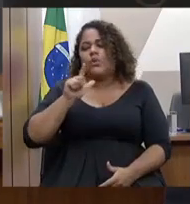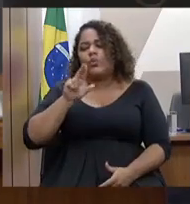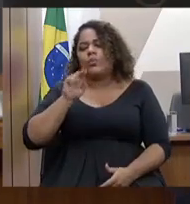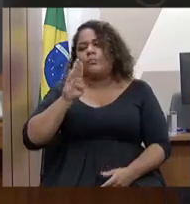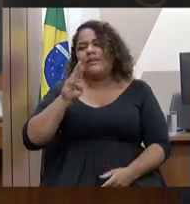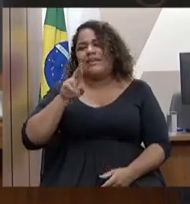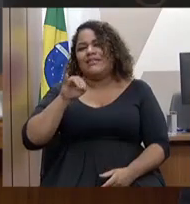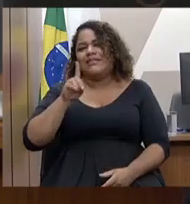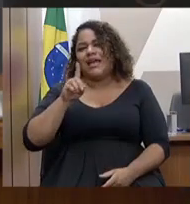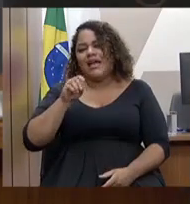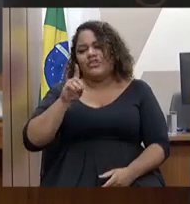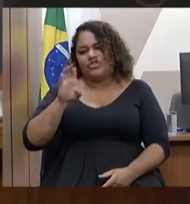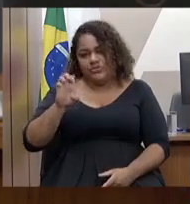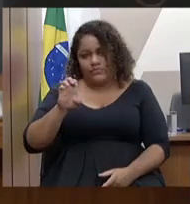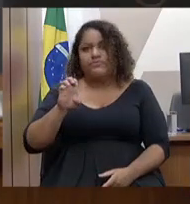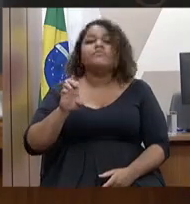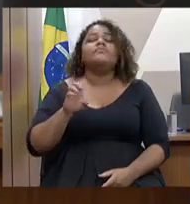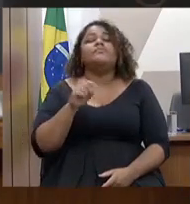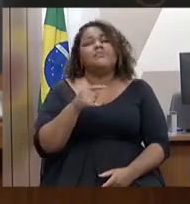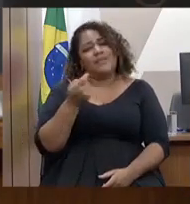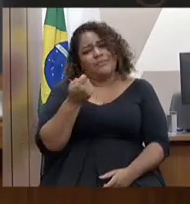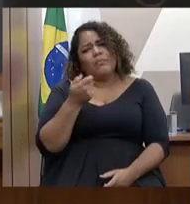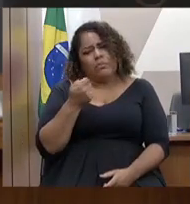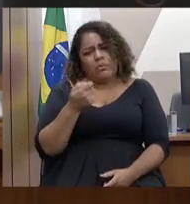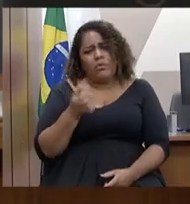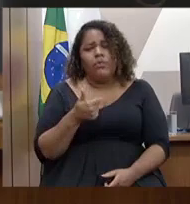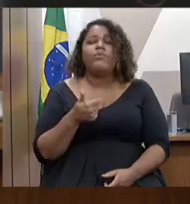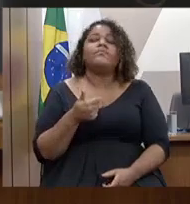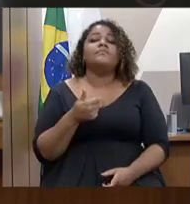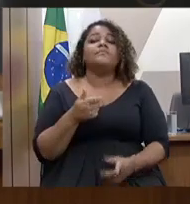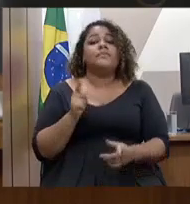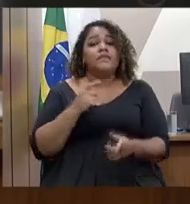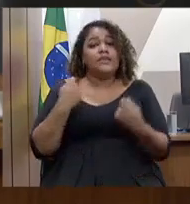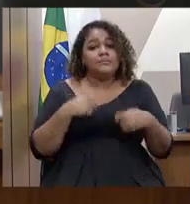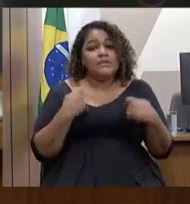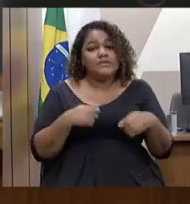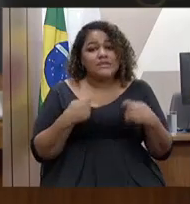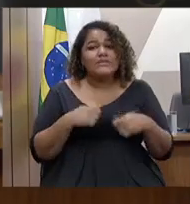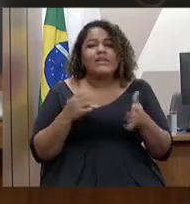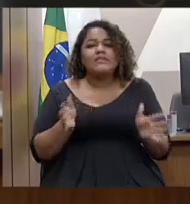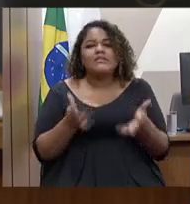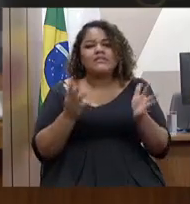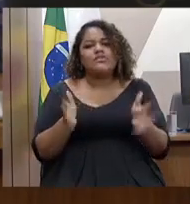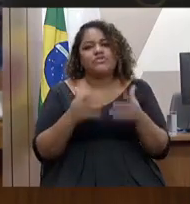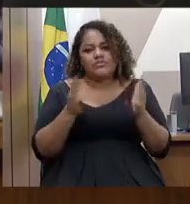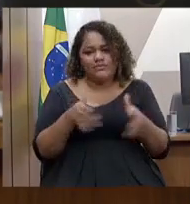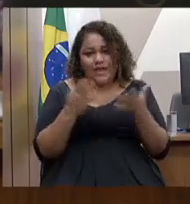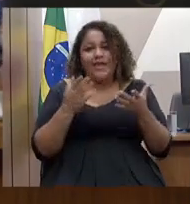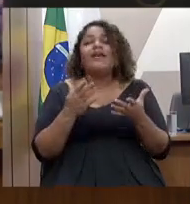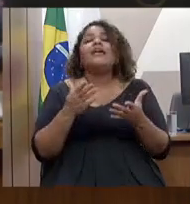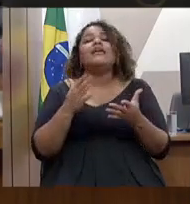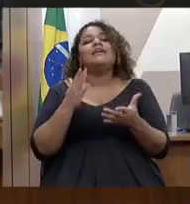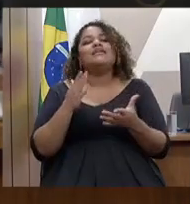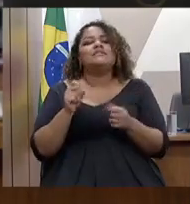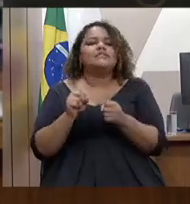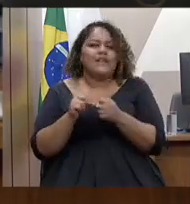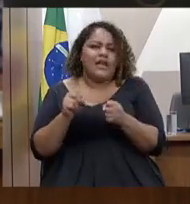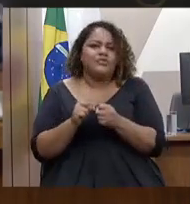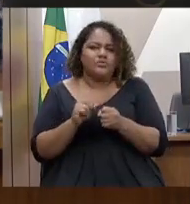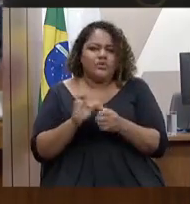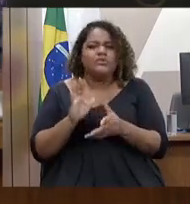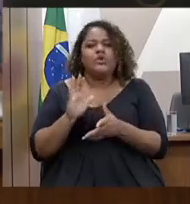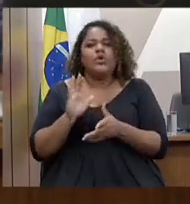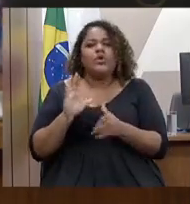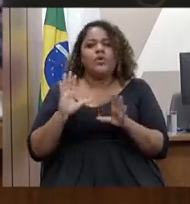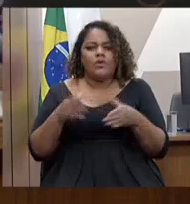e deve sempre se incentivar essas alterações coletivas e um outro item que é relevante também o item 28